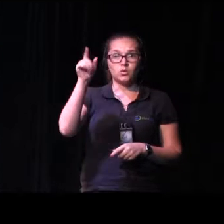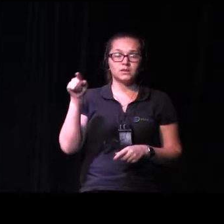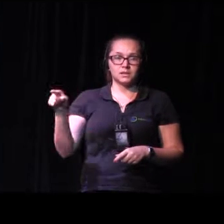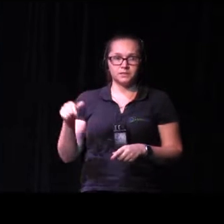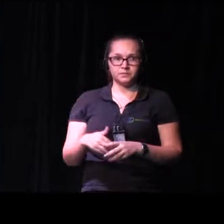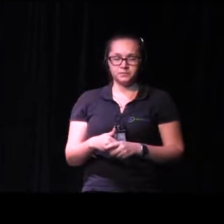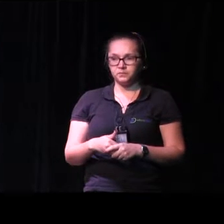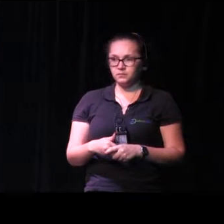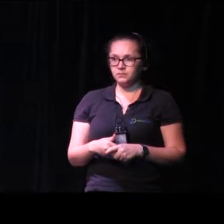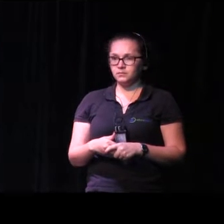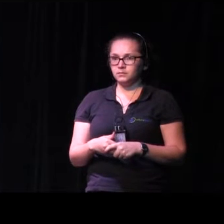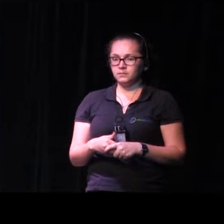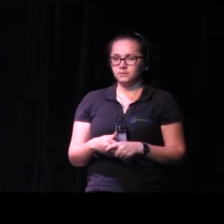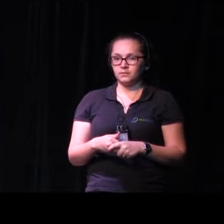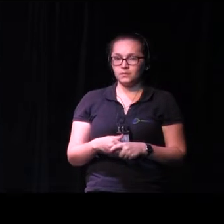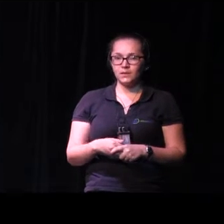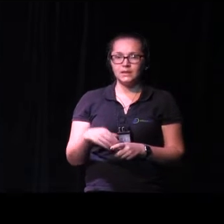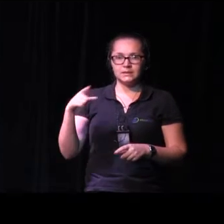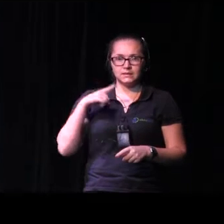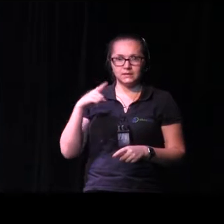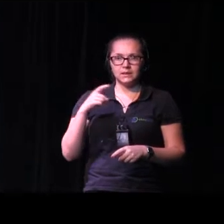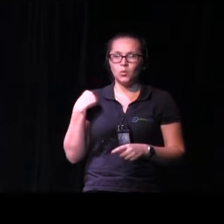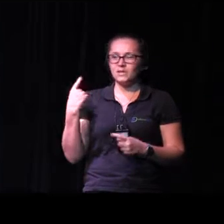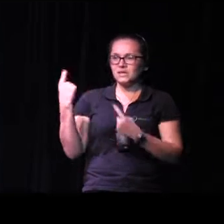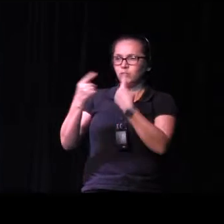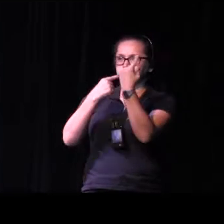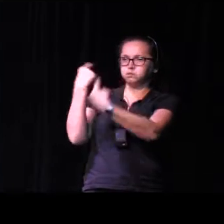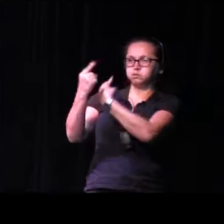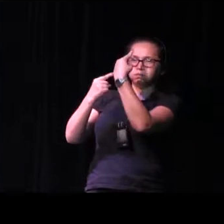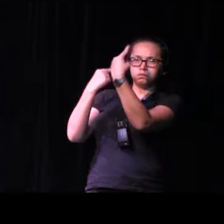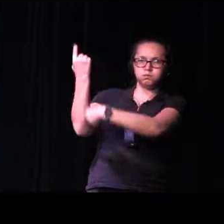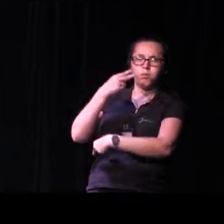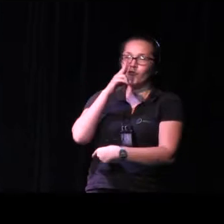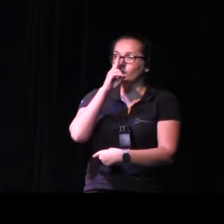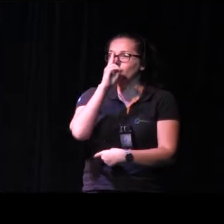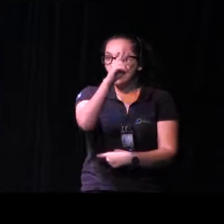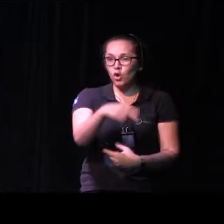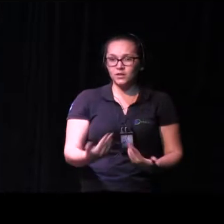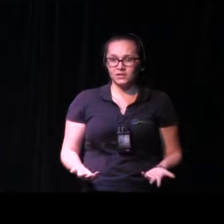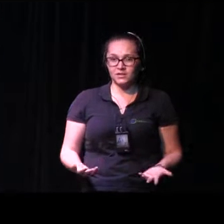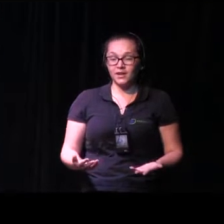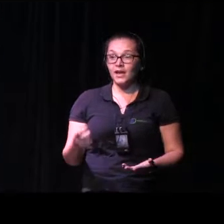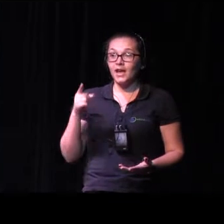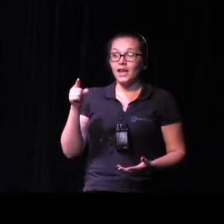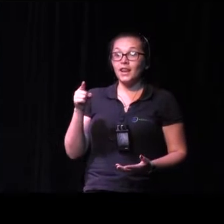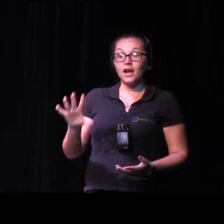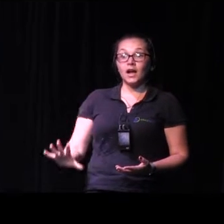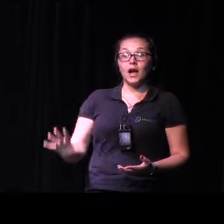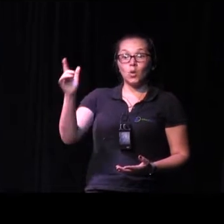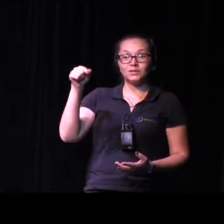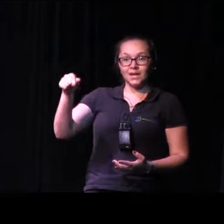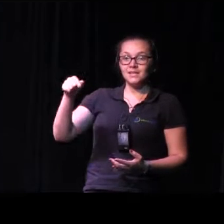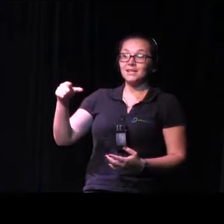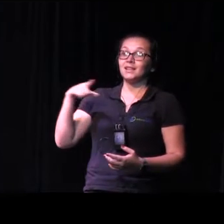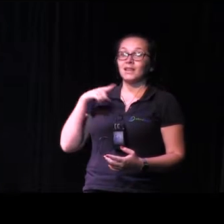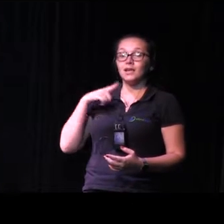O que acontece em Medellín ou em Medellín? Vem umas tormentas de água muito fortes